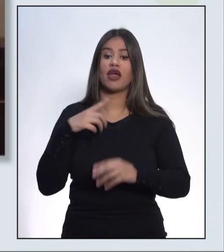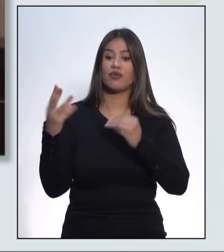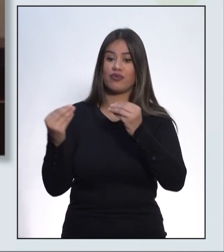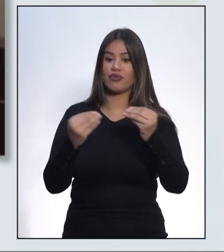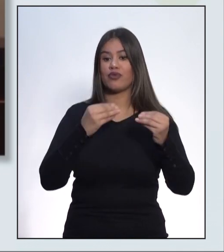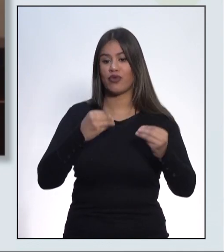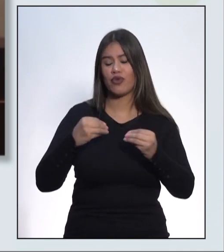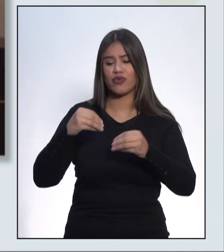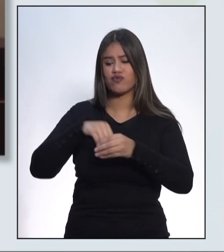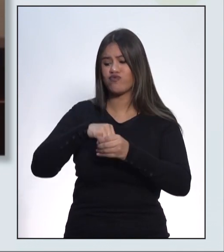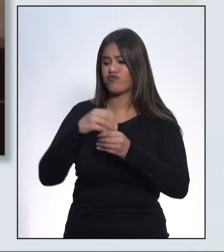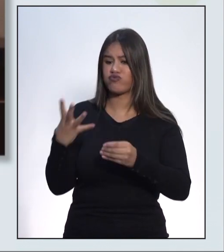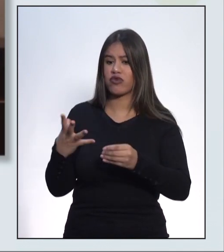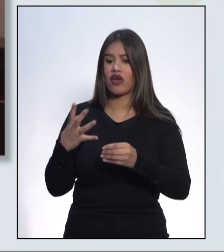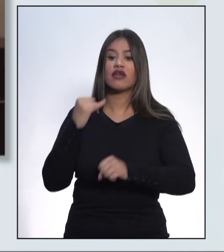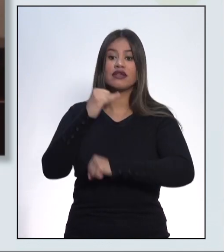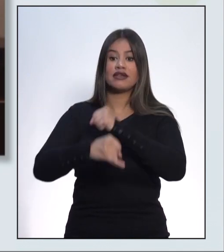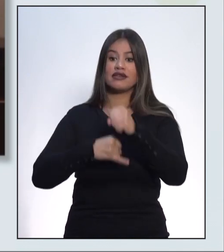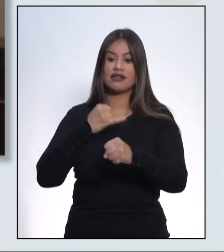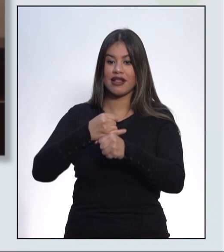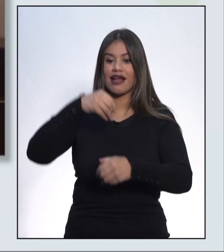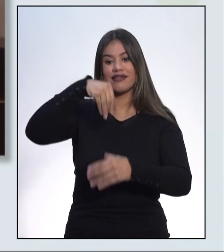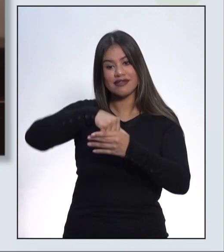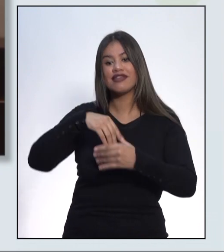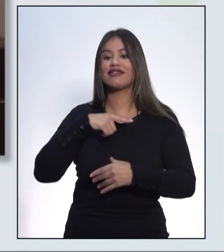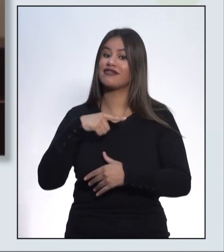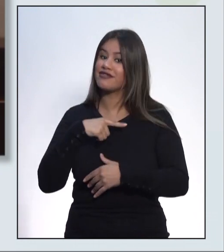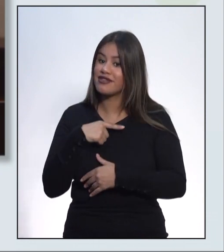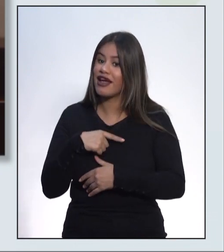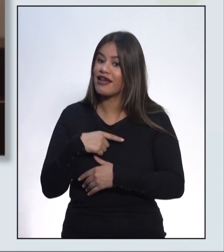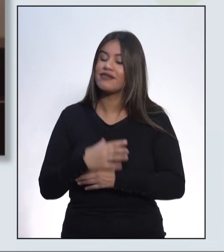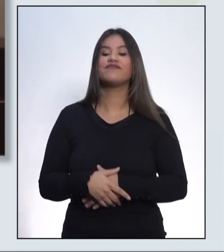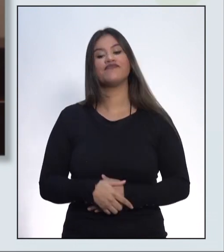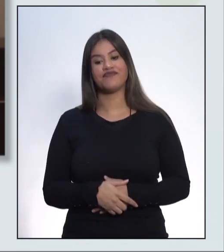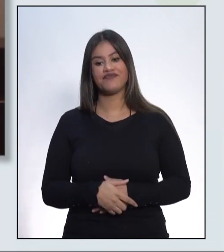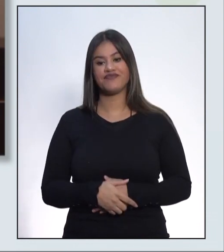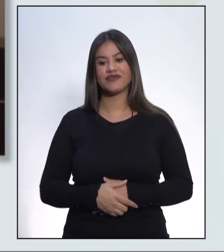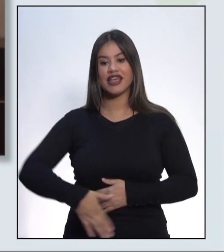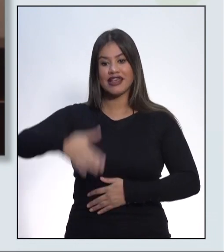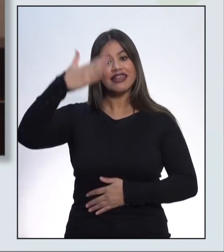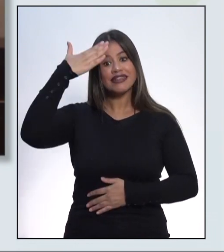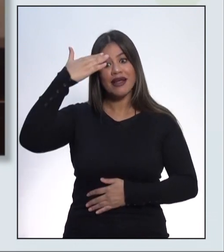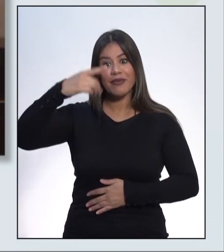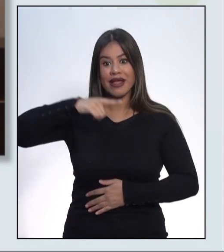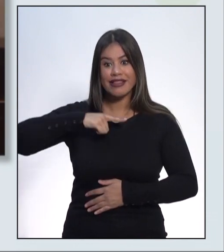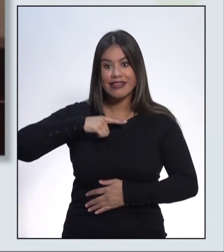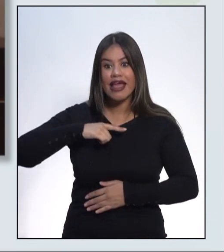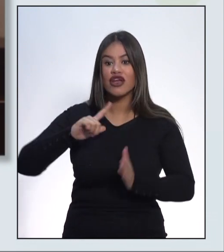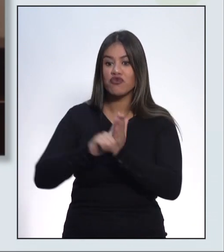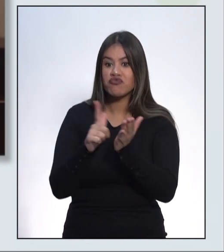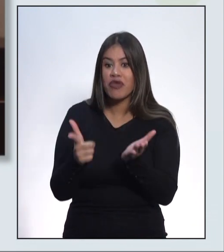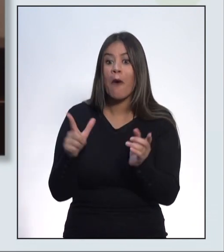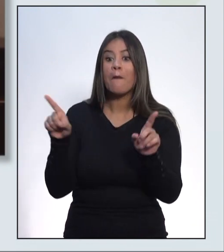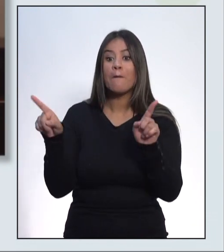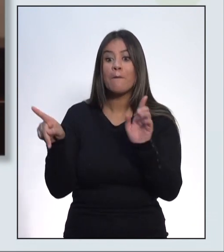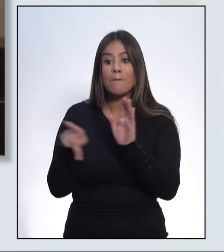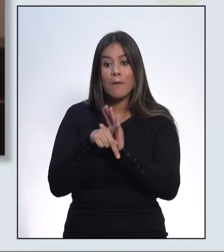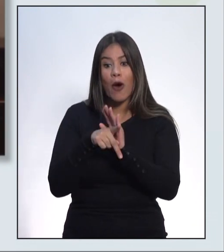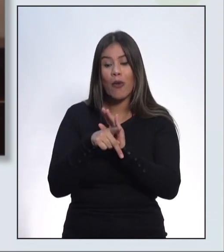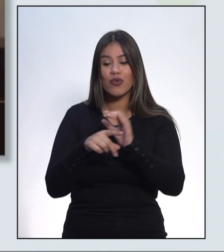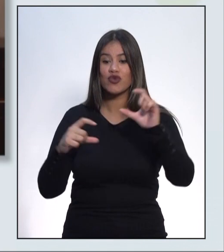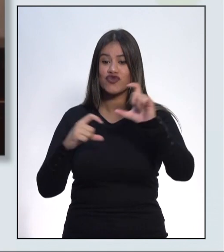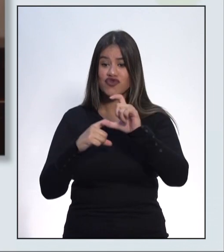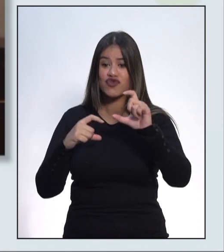lá na internet. E você sabia que existe até jornalismo em quadrinhos? Vou mostrar um pouquinho